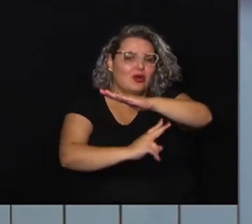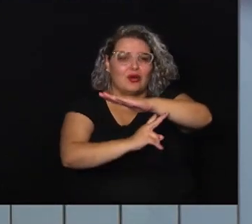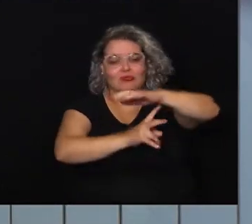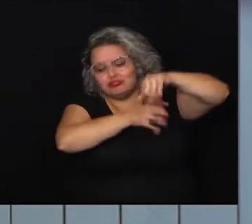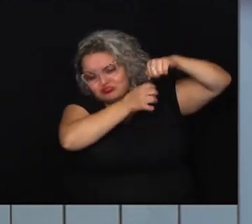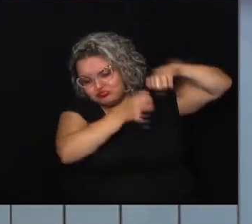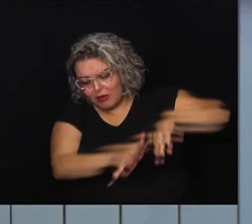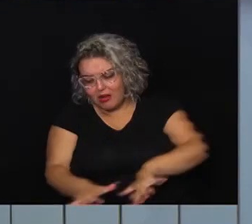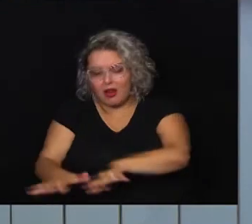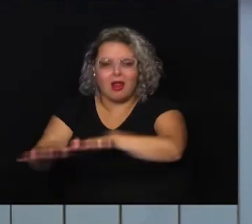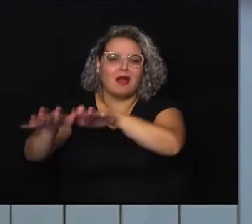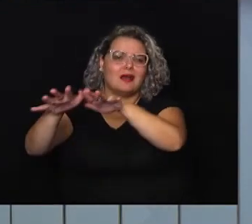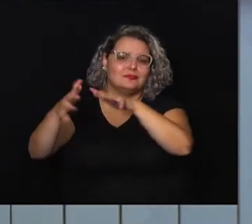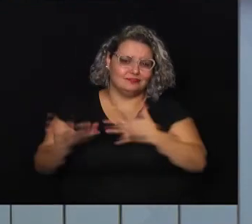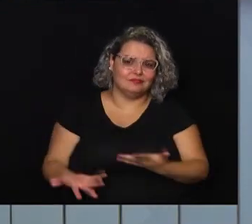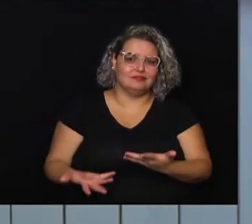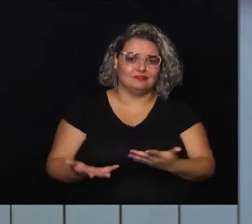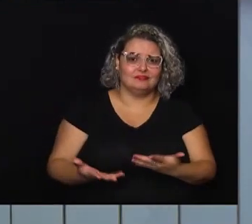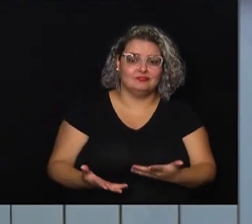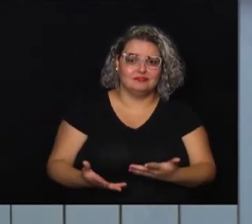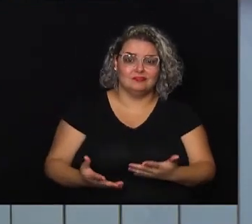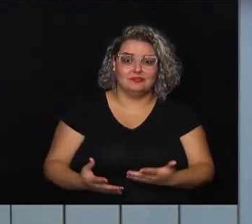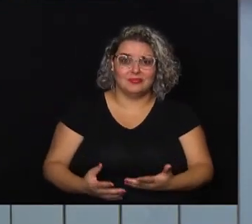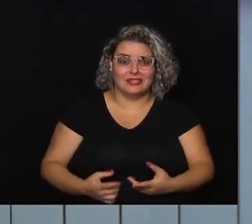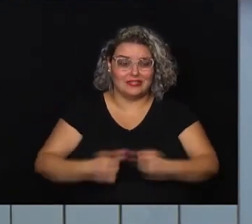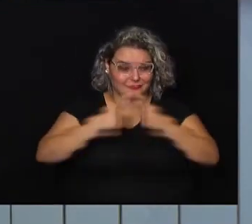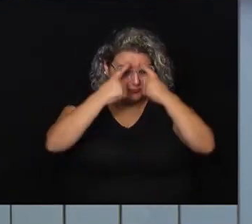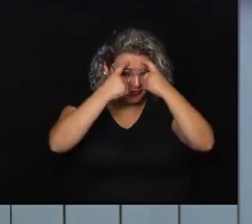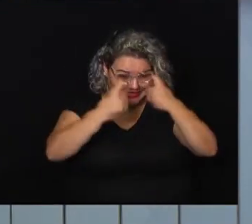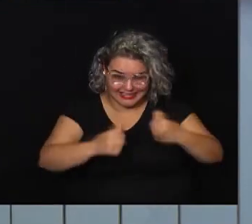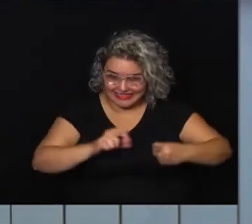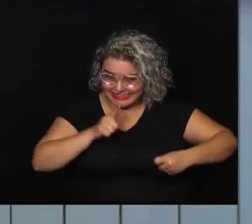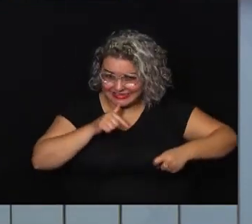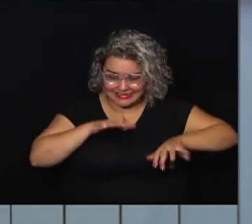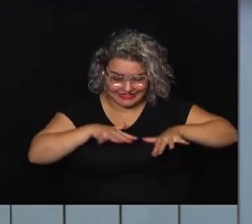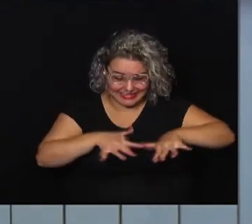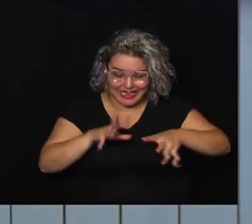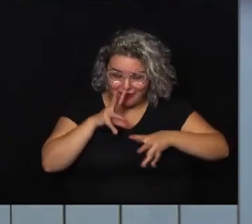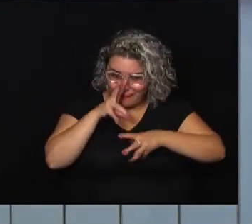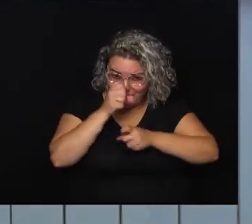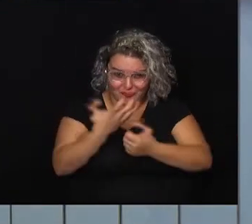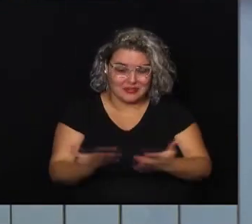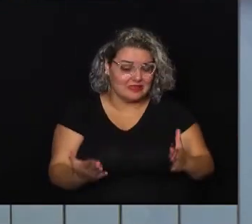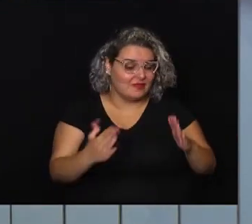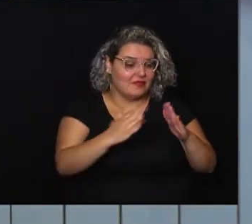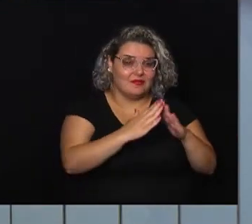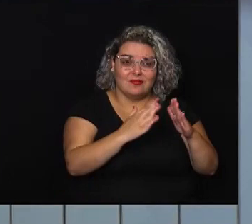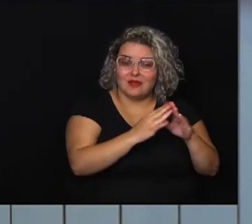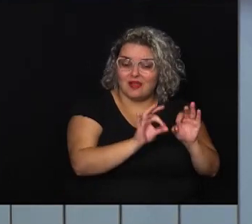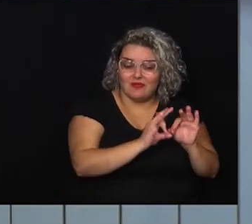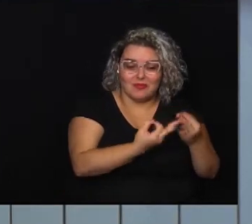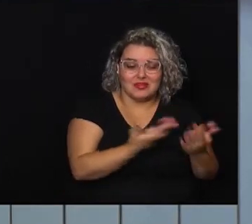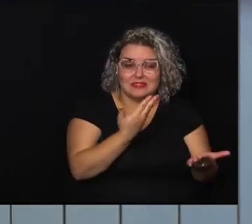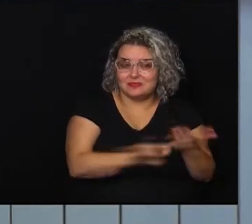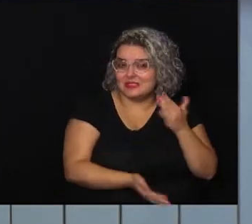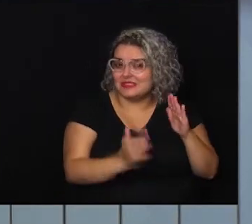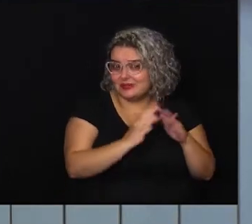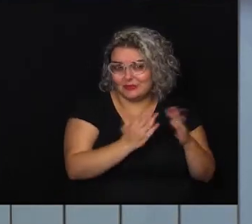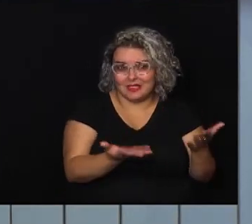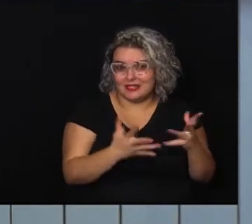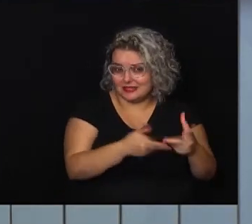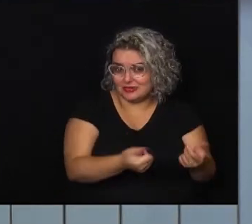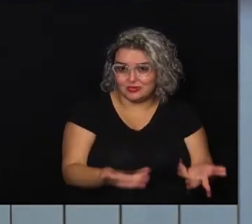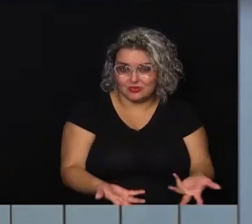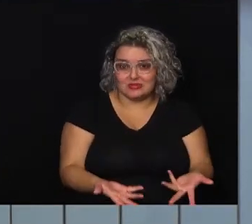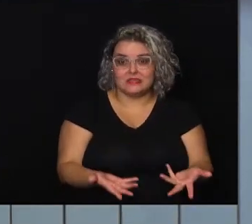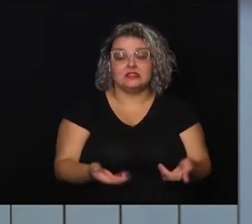arrastadas pela violência das águas, famílias desabrigadas. Então foi e está sendo